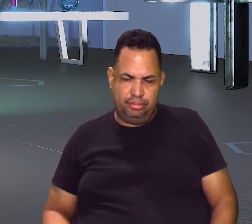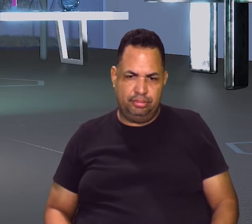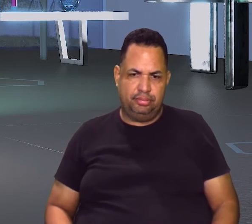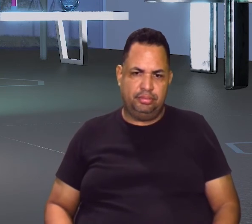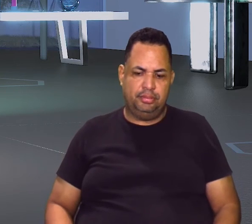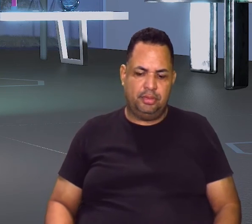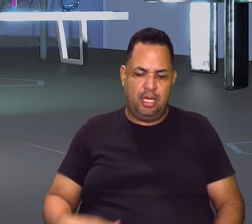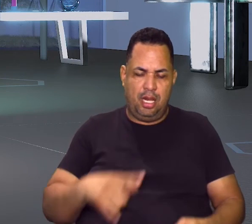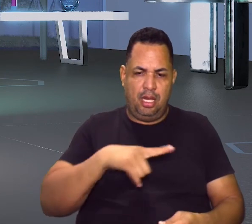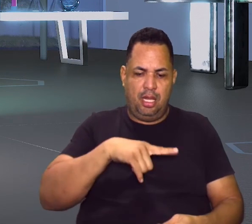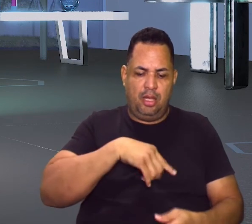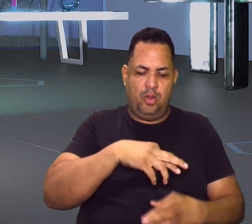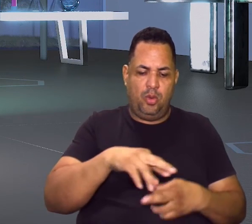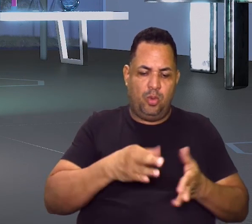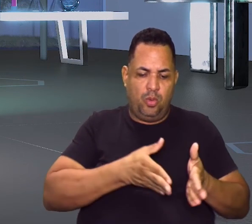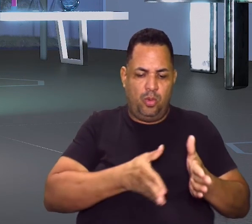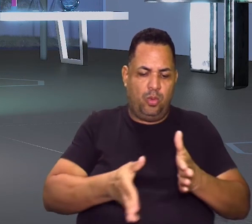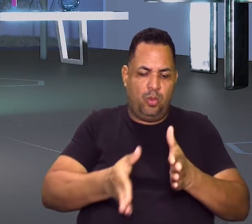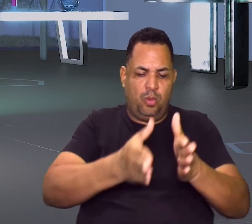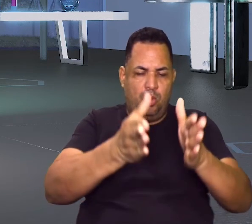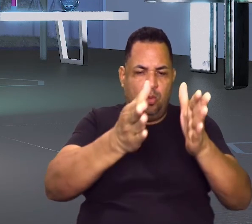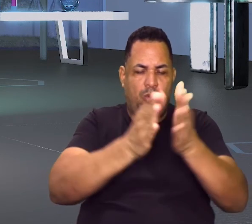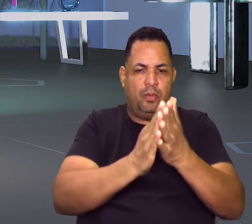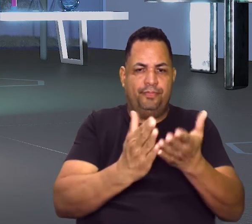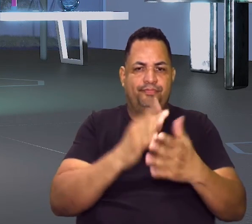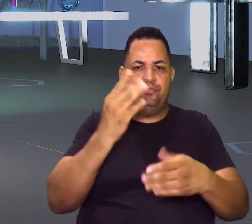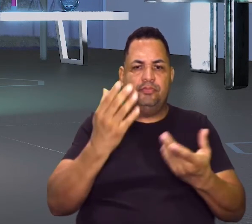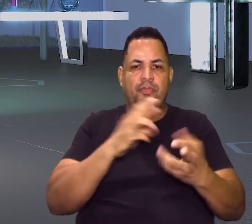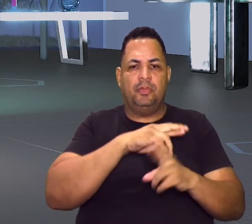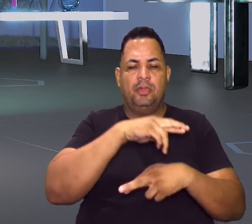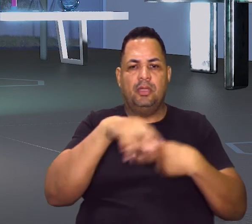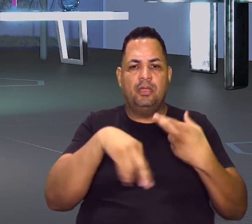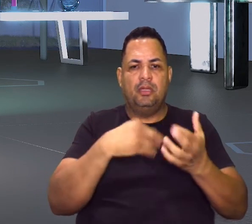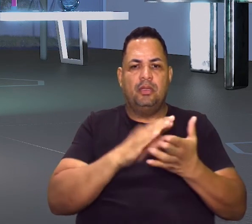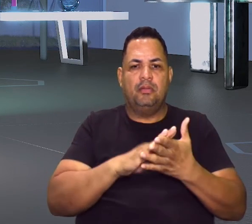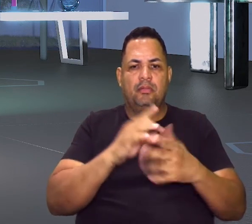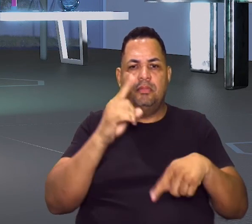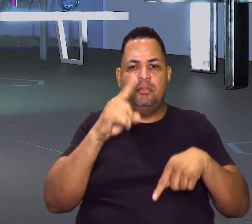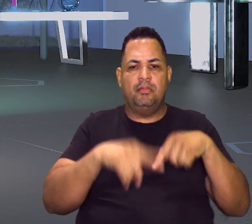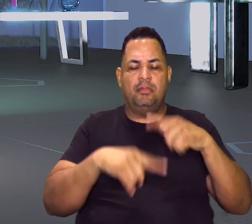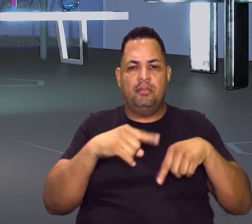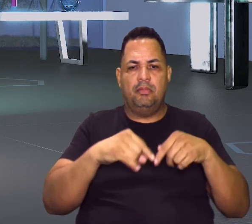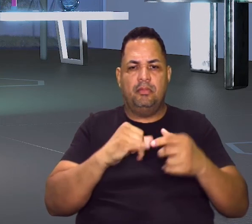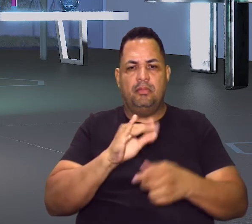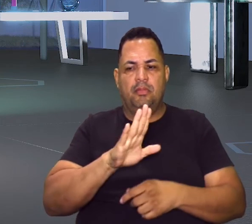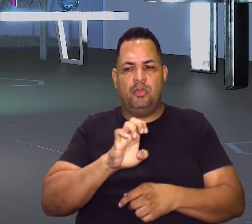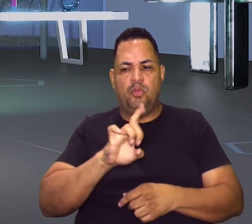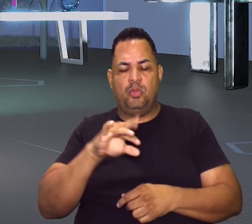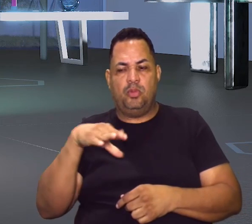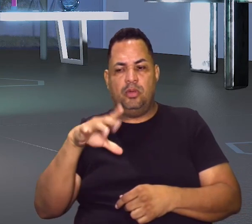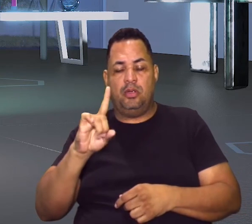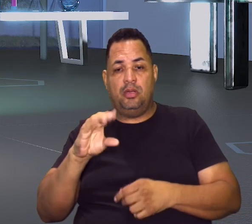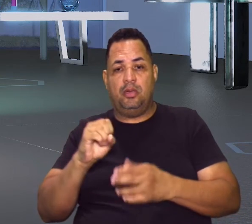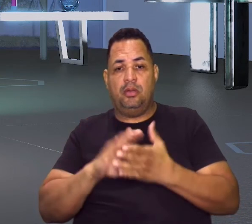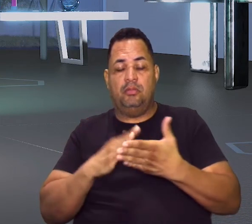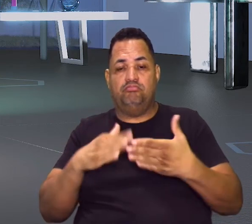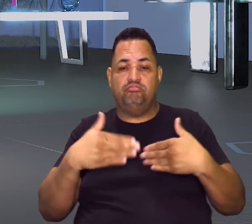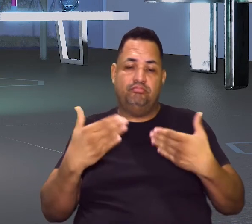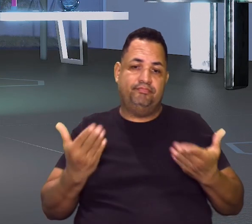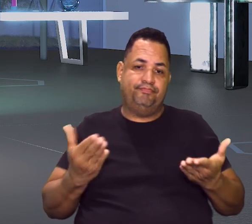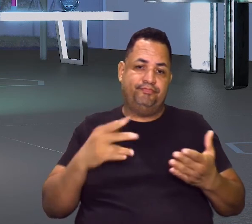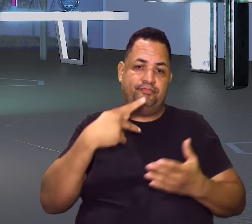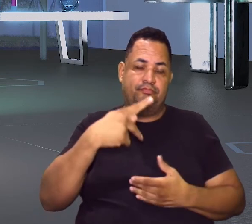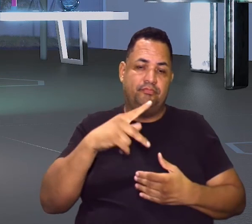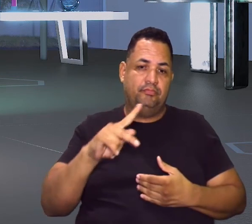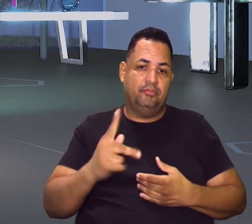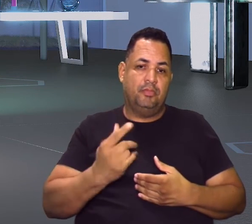lagos, reagindo com materiais inorgânicos, e aí, de qualquer maneira, o